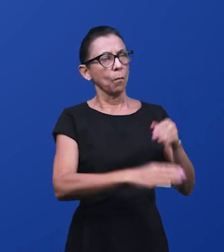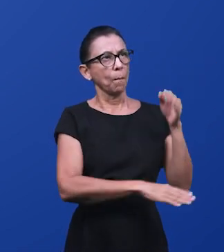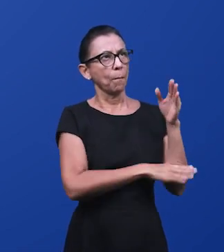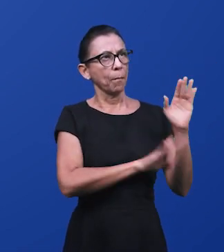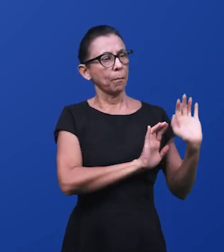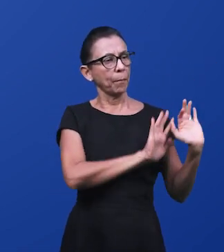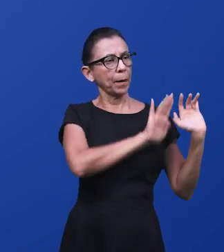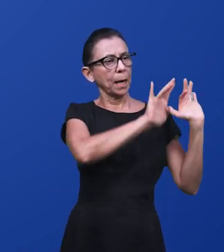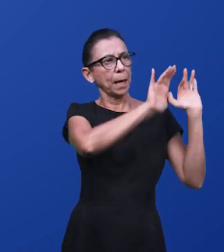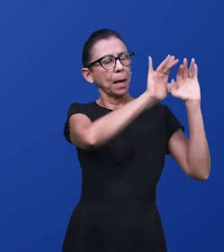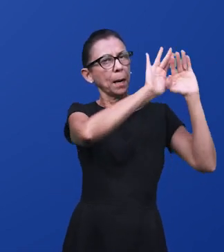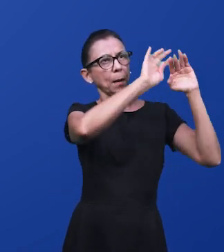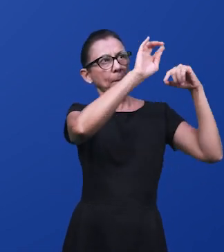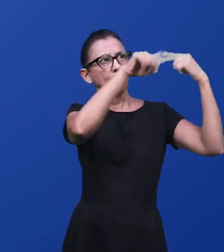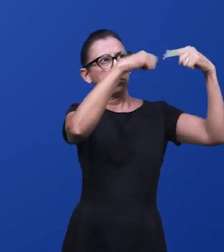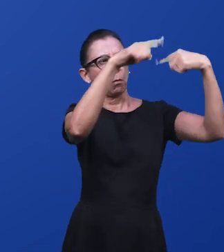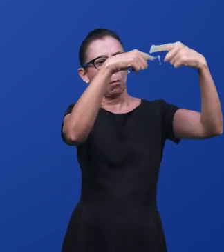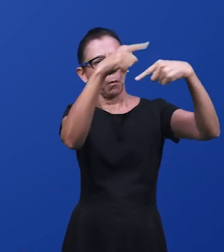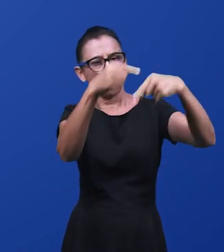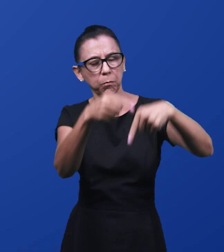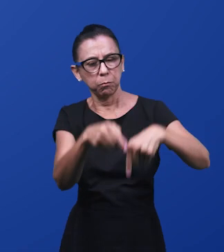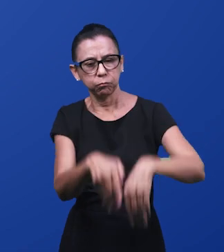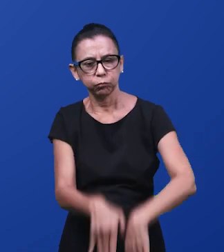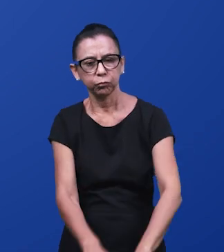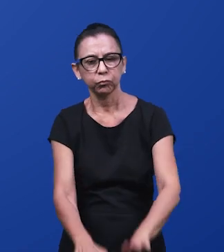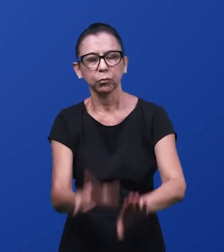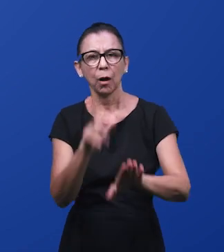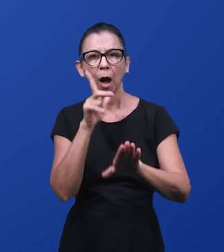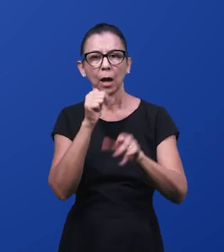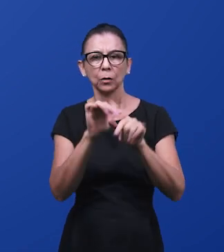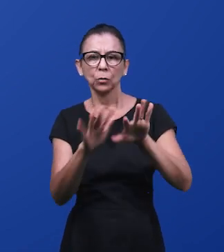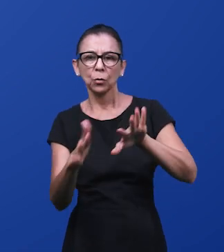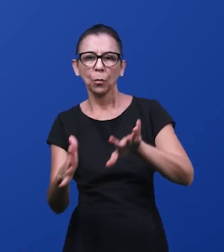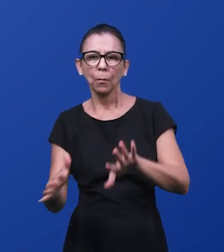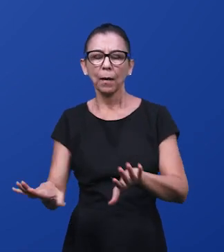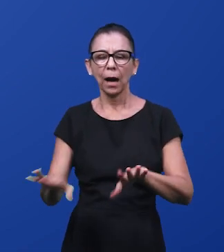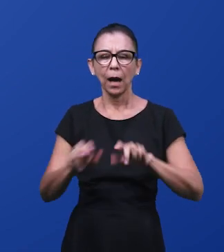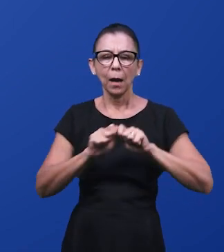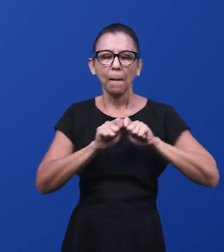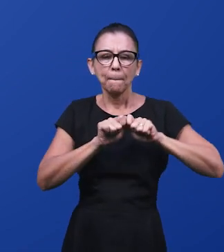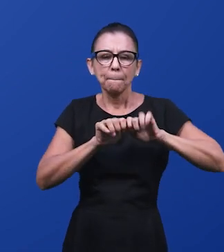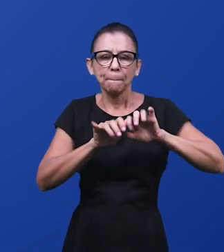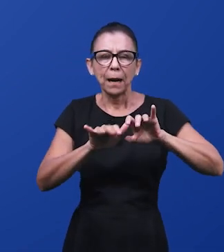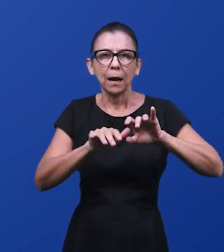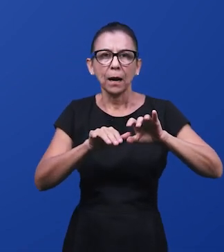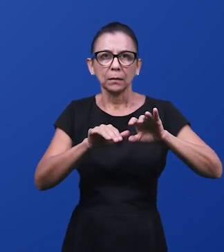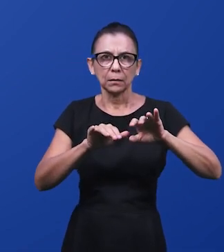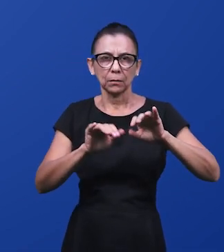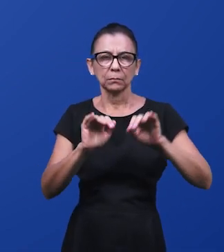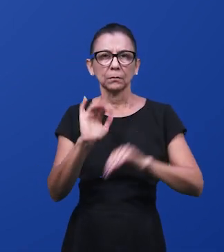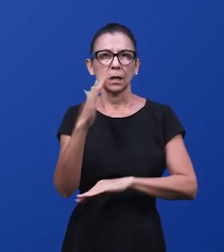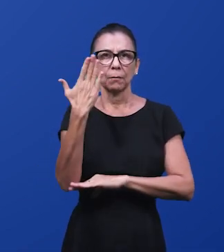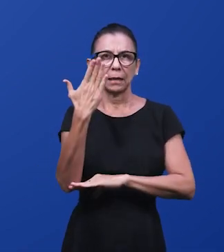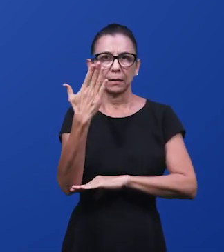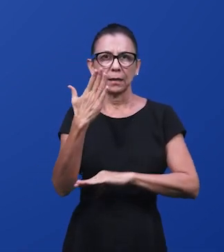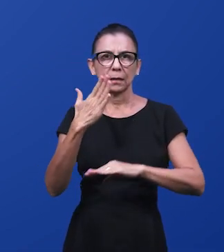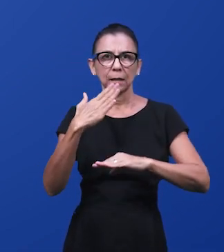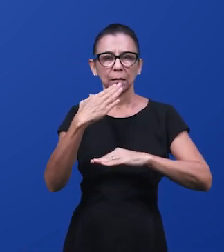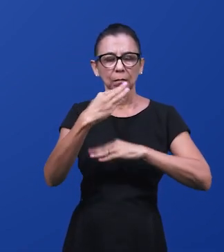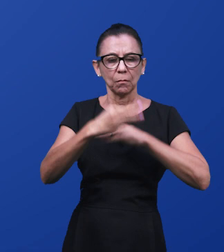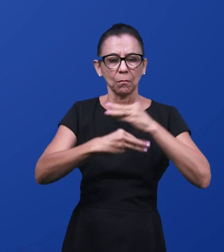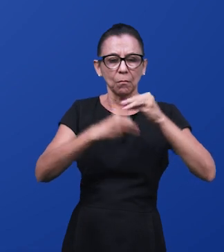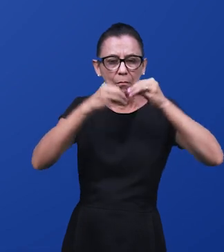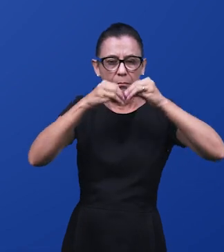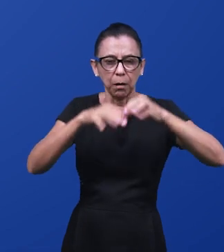chegar em Jerusalém para a construção. Então a madeira acabava sendo um pouco amassada, ela precisava muito ser trabalhada até estar no Santo